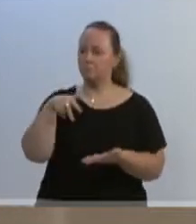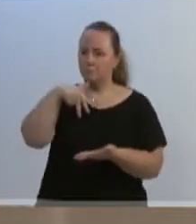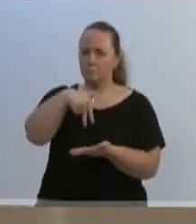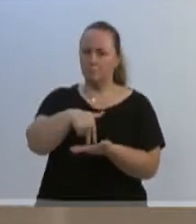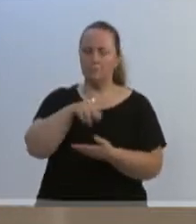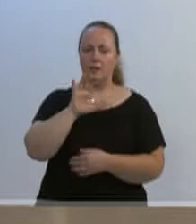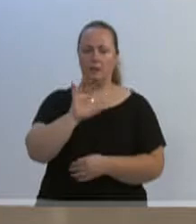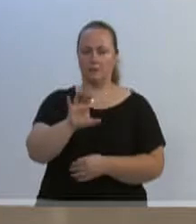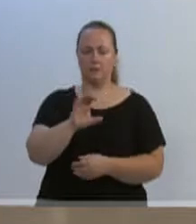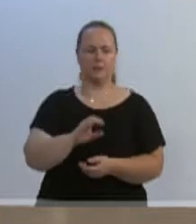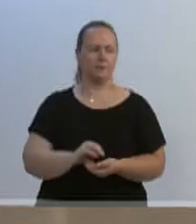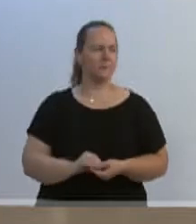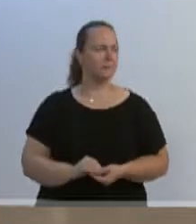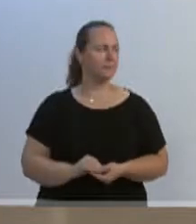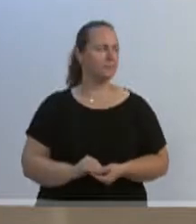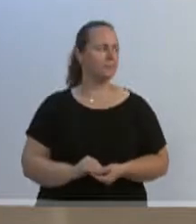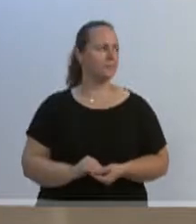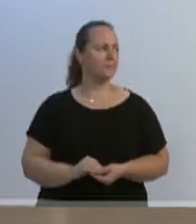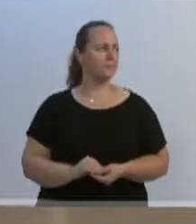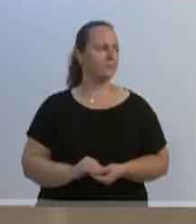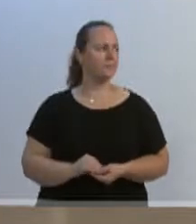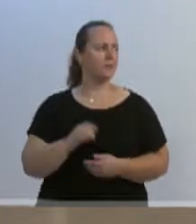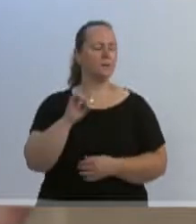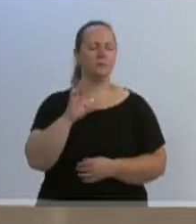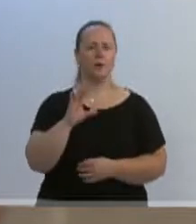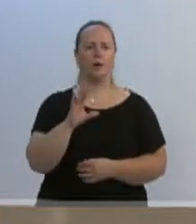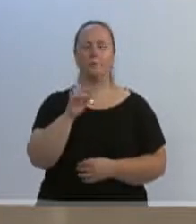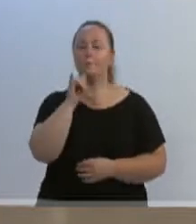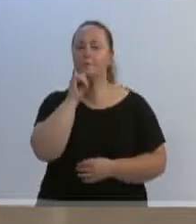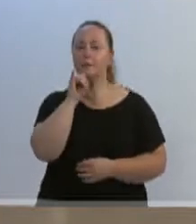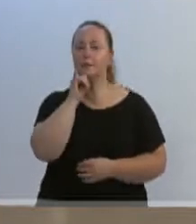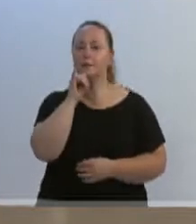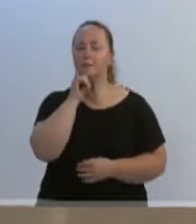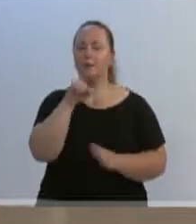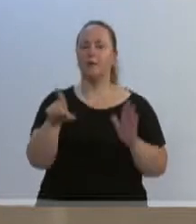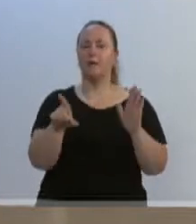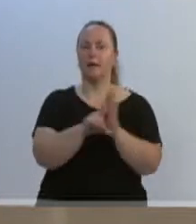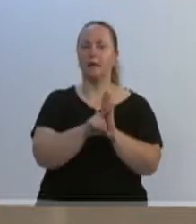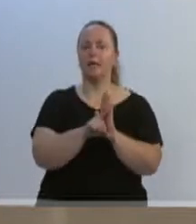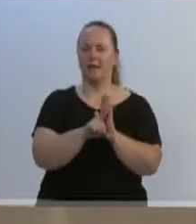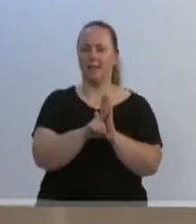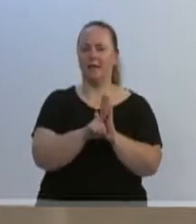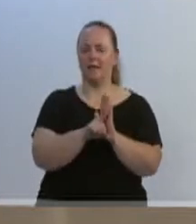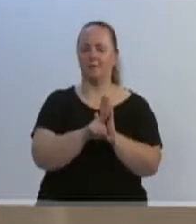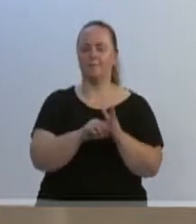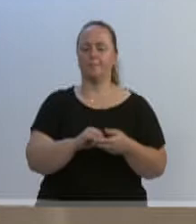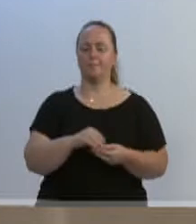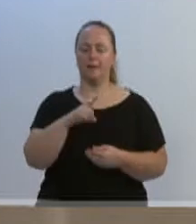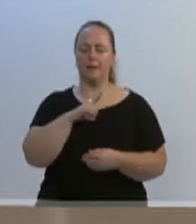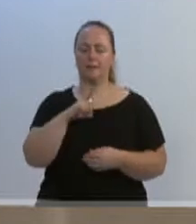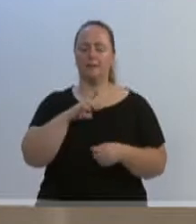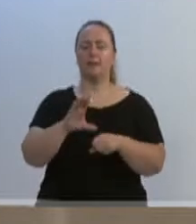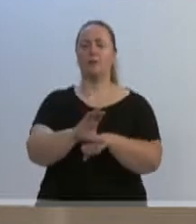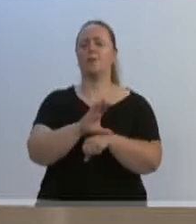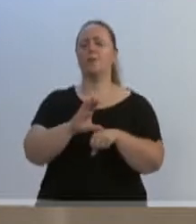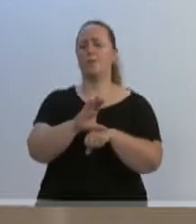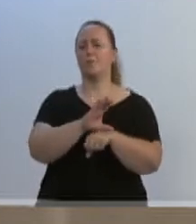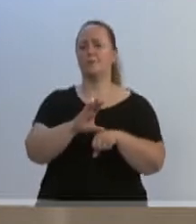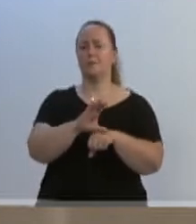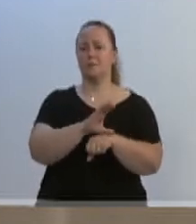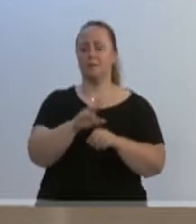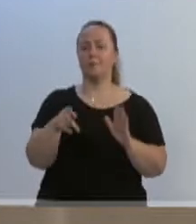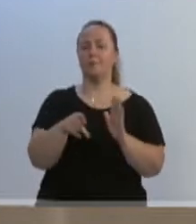sentido. Tem algumas coisas, observações só que eu queria ponderar. Essa questão da lei municipal aqui, antes de mais nada, nós temos a nossa Constituição da República